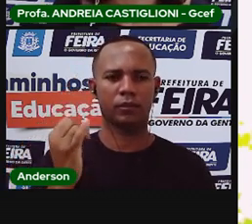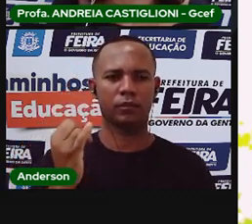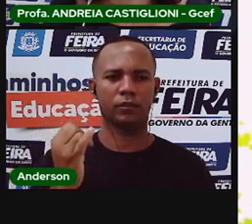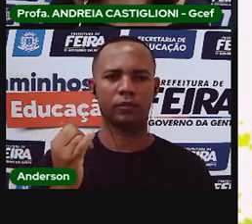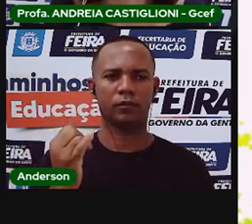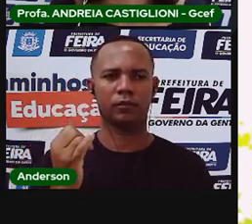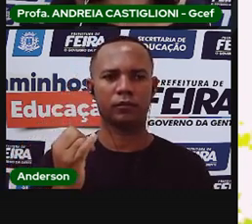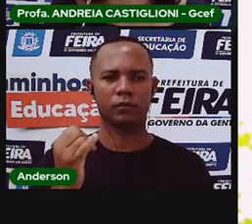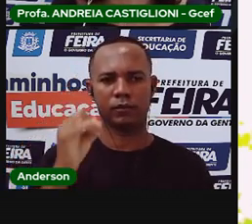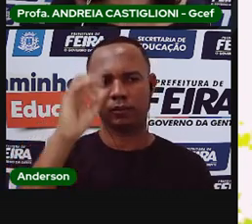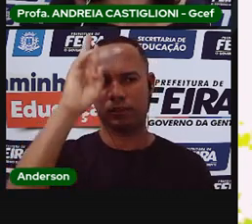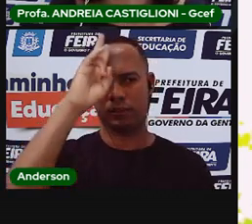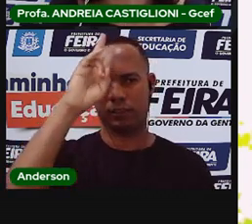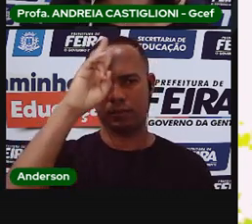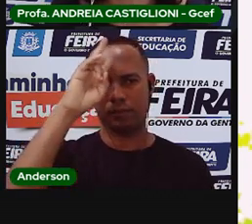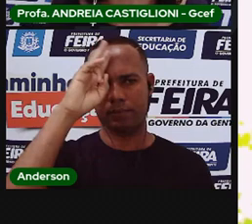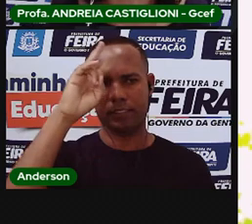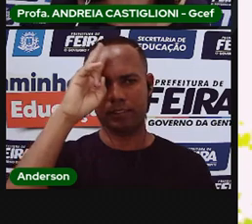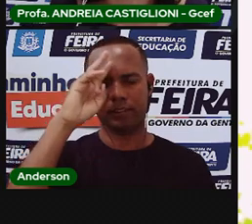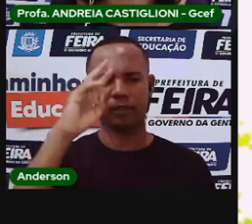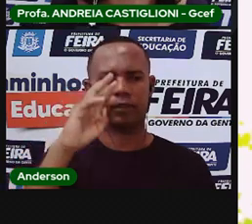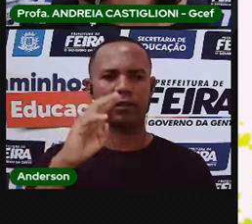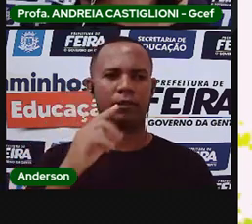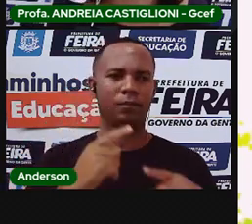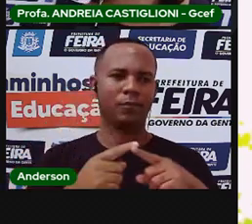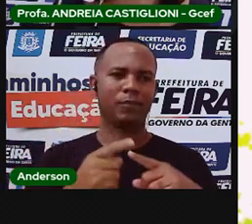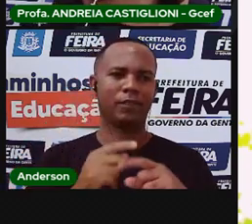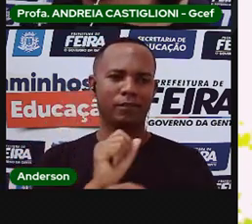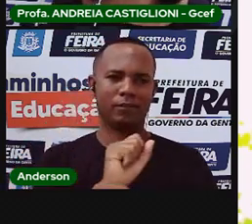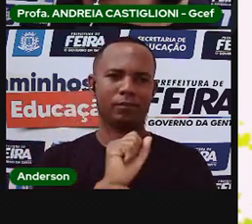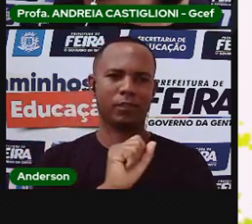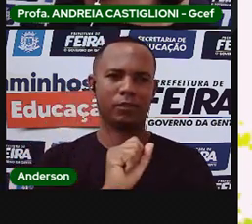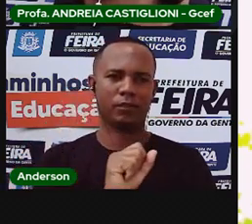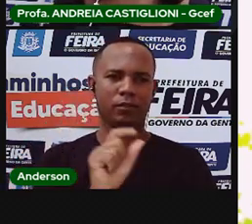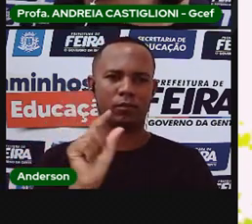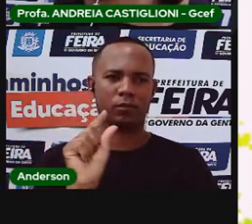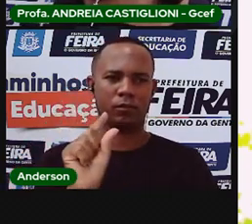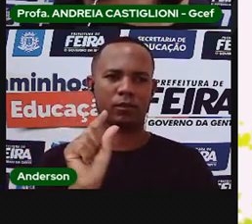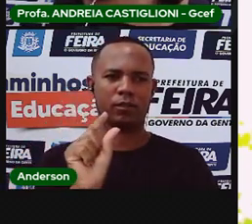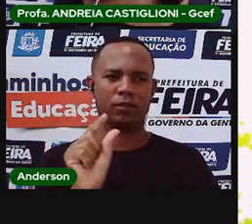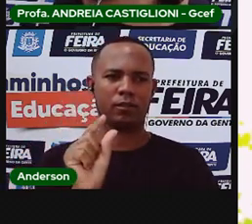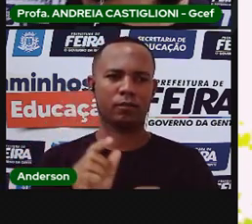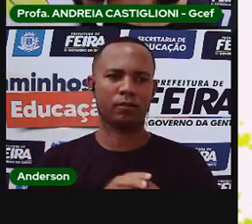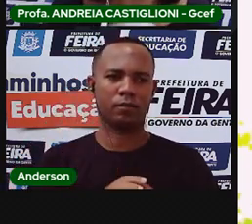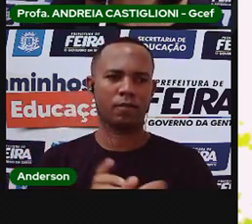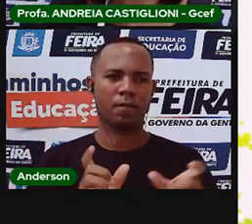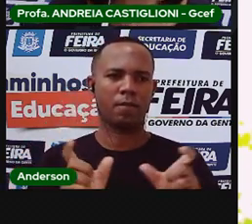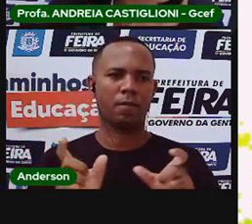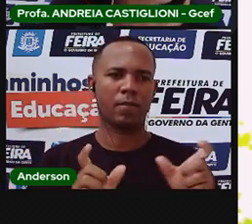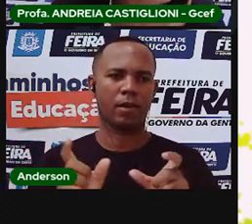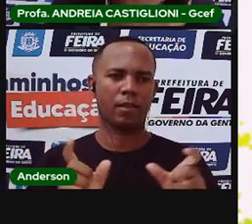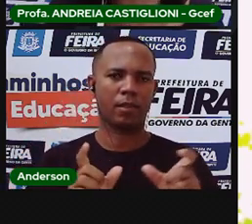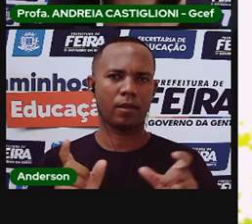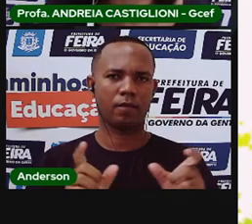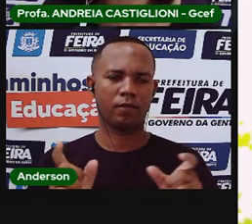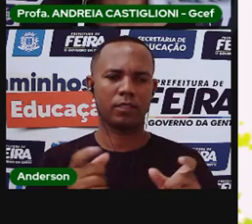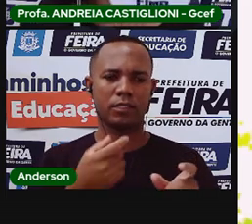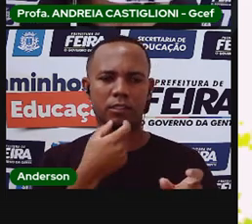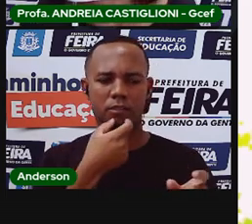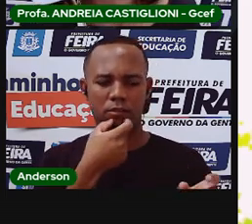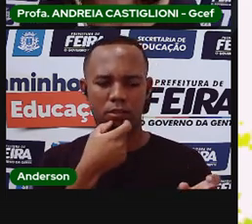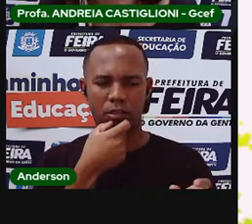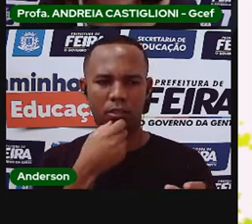Enquanto isso, vamos só relembrar. Enquanto o pessoal coloca aí o link no chat, vamos relembrar para quem chegou agora o nosso